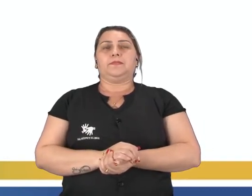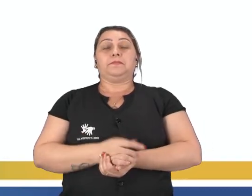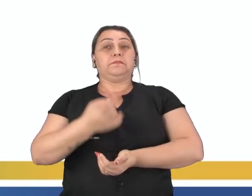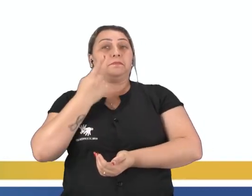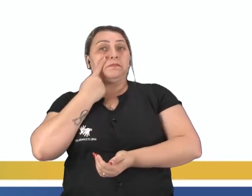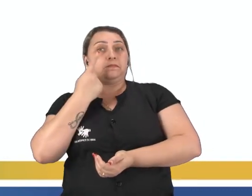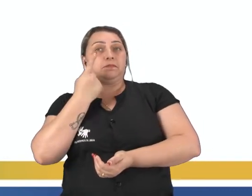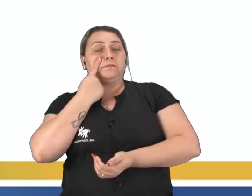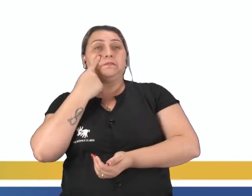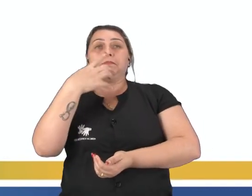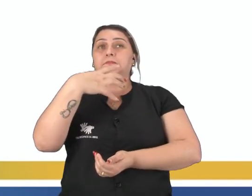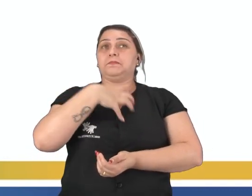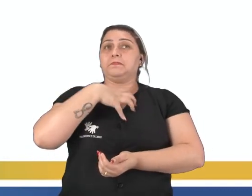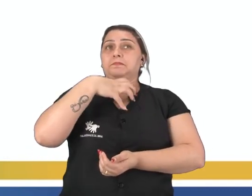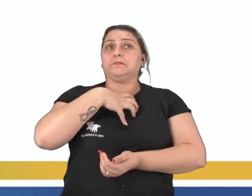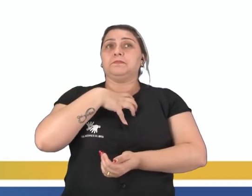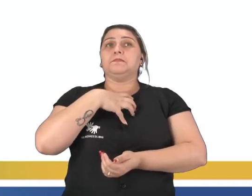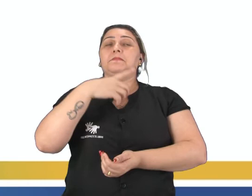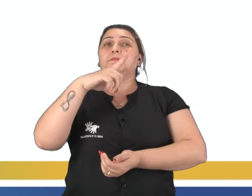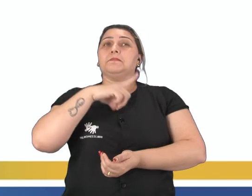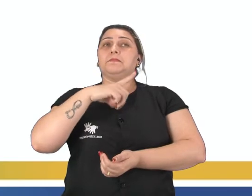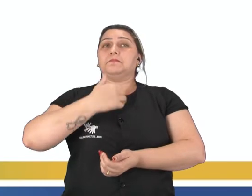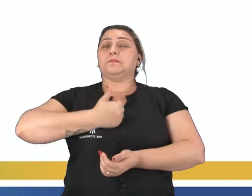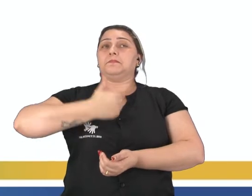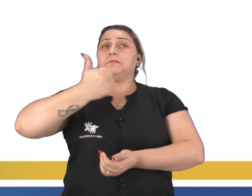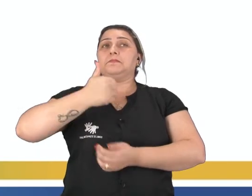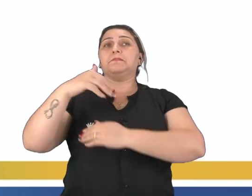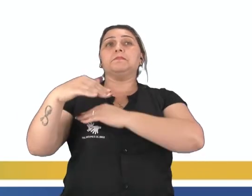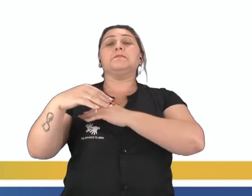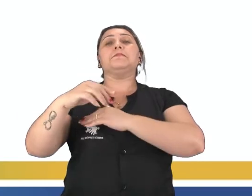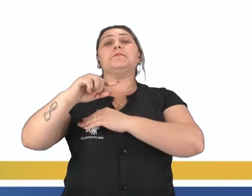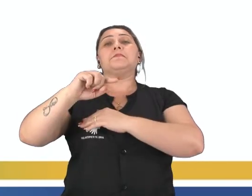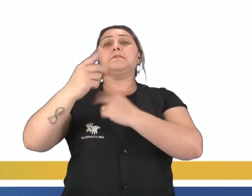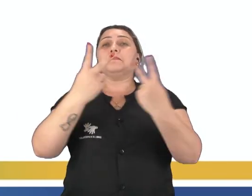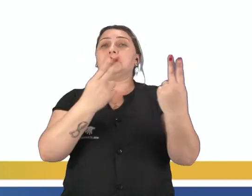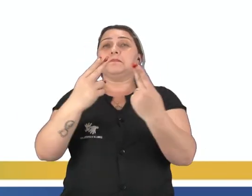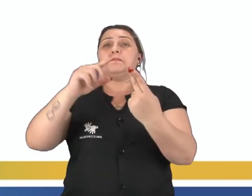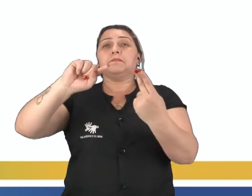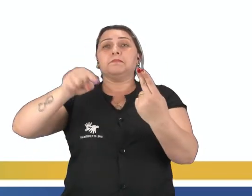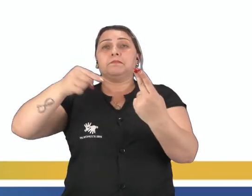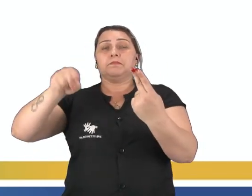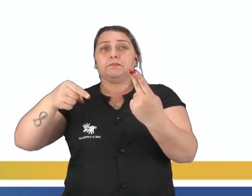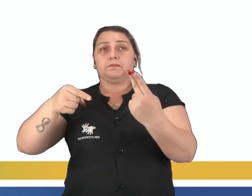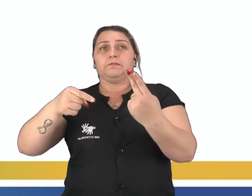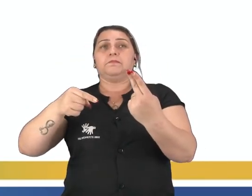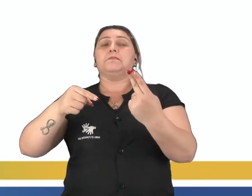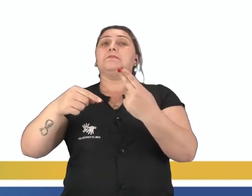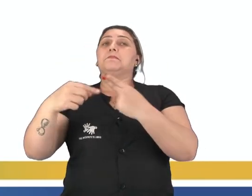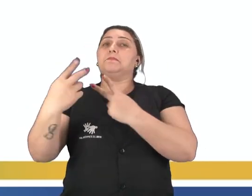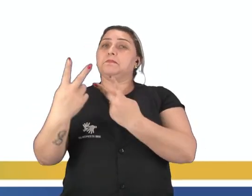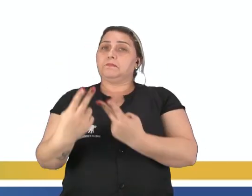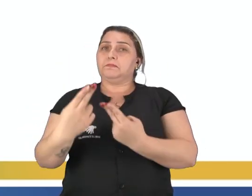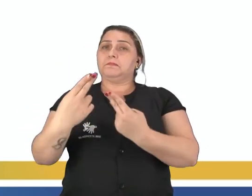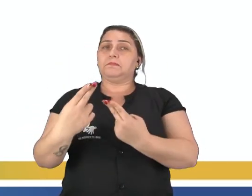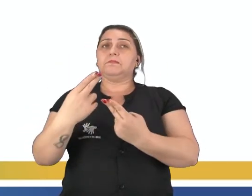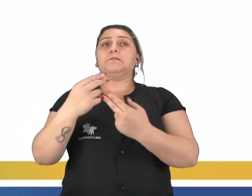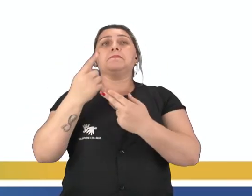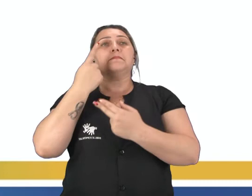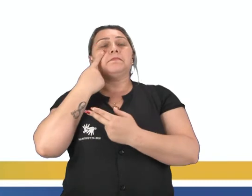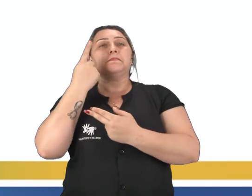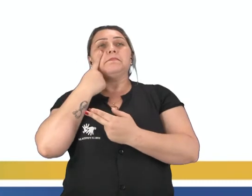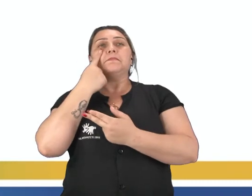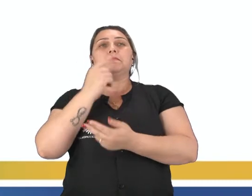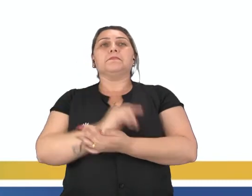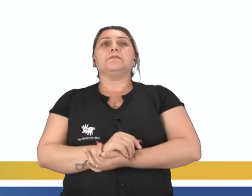vamos verificar essa maneira, né? Eu tenho aí, primeiro eu vou igualar as casas decimais, né? Para eu igualar as casas decimais,